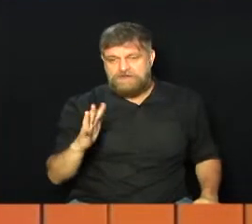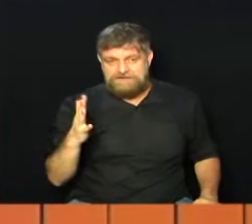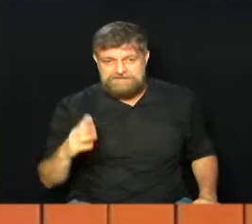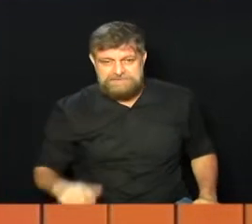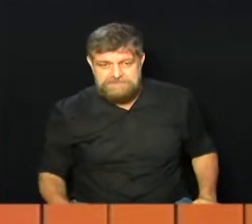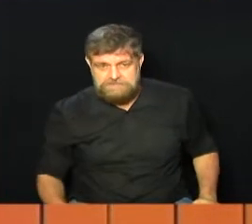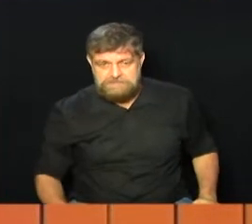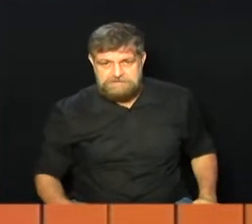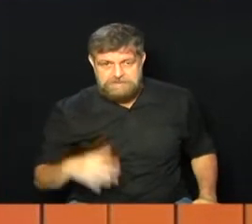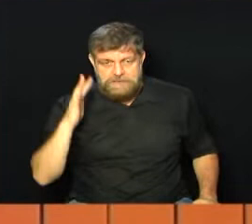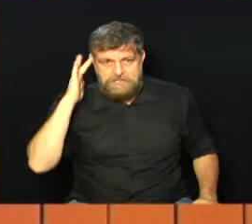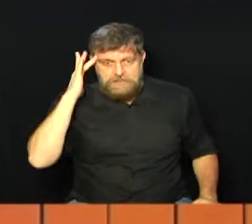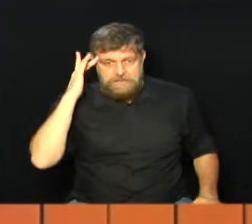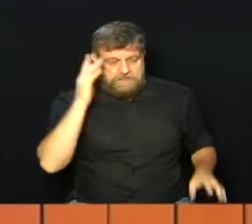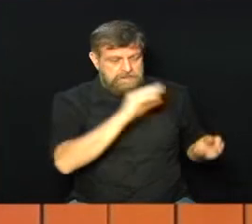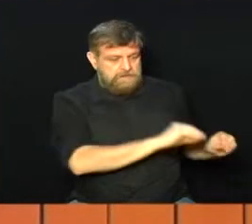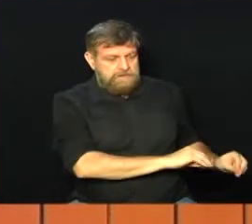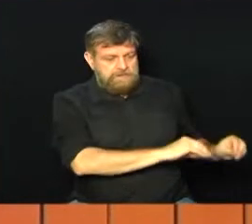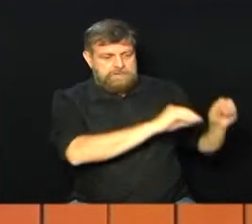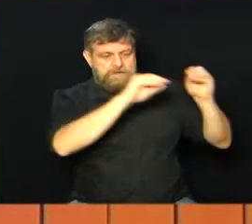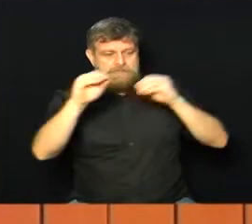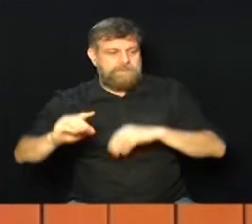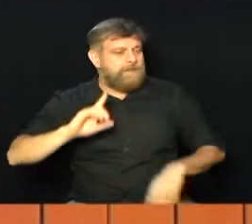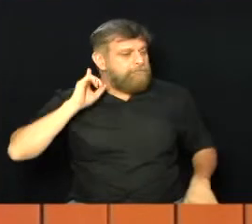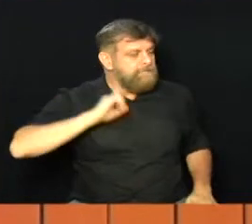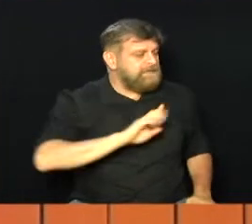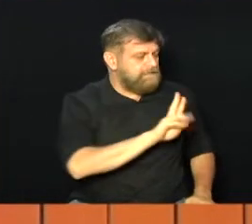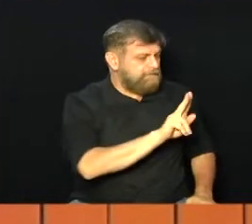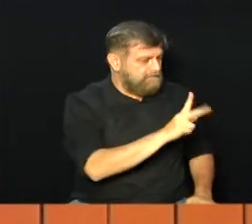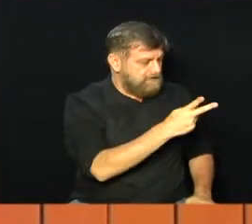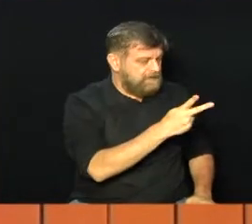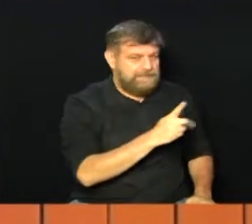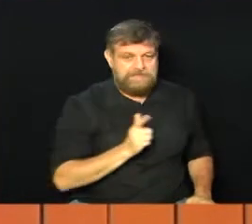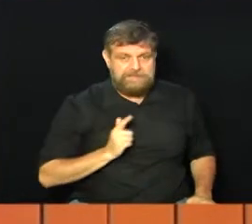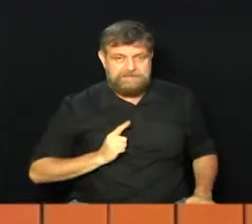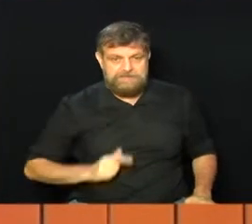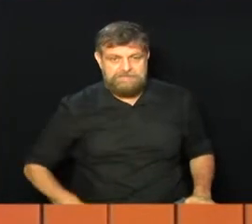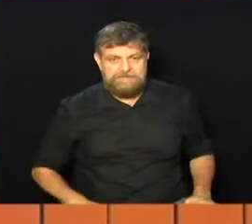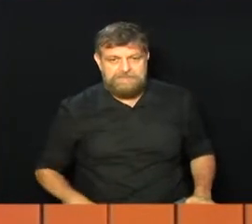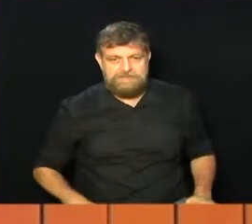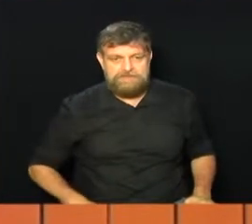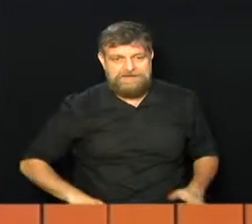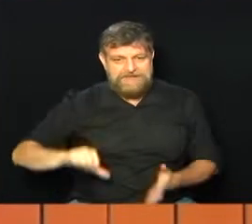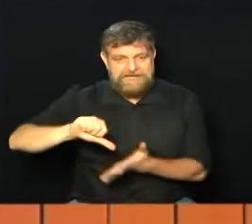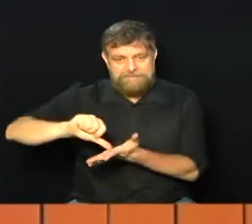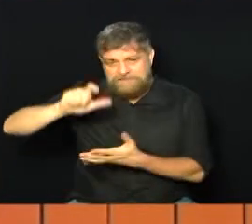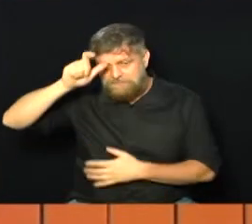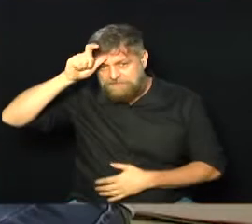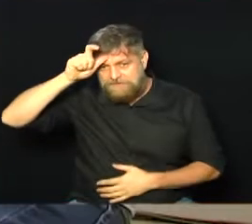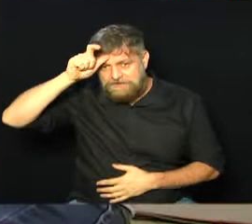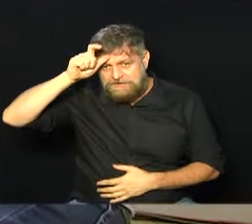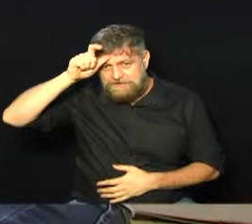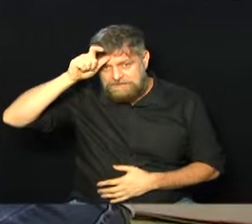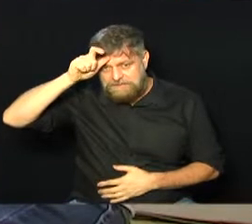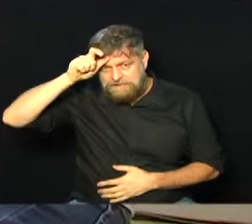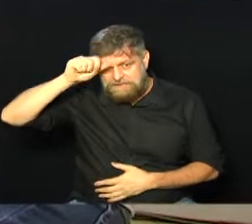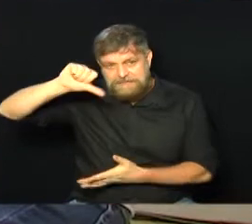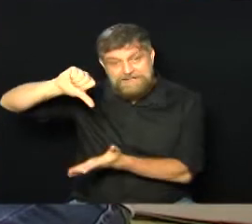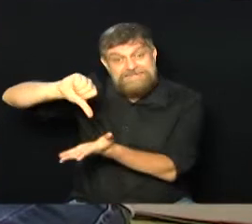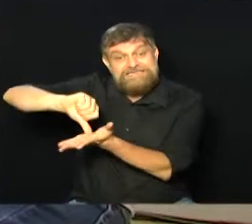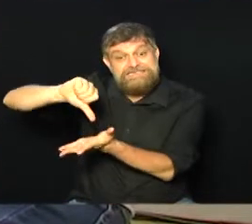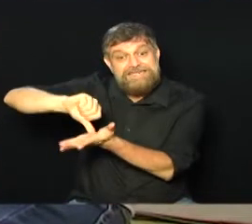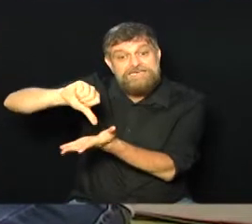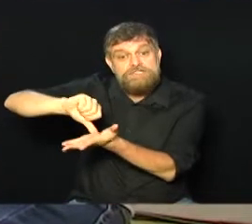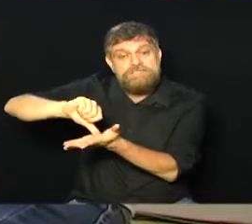ser fácil, né? Essa mudança de Belo Horizonte. Não era Istambul, né? Esse time? A sede dele?